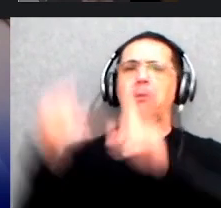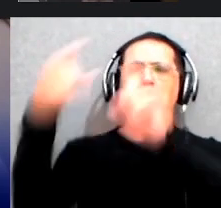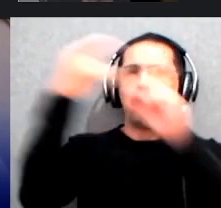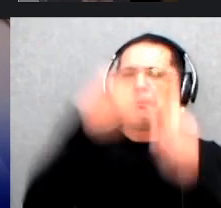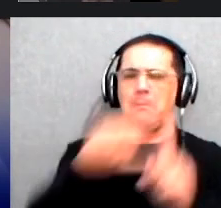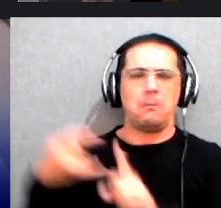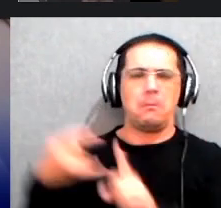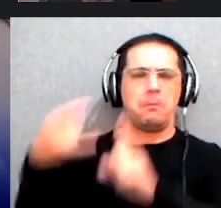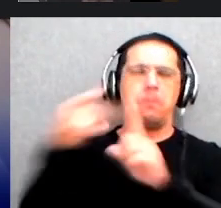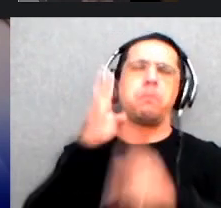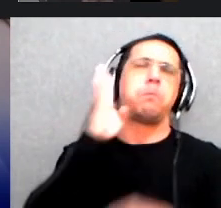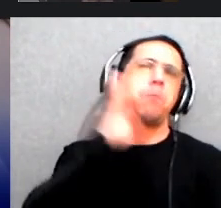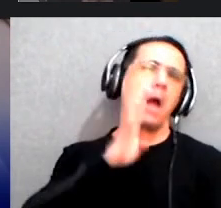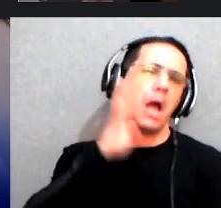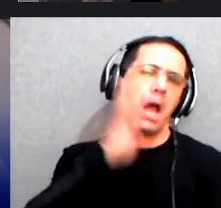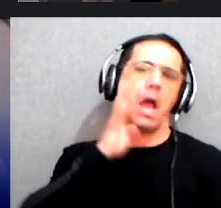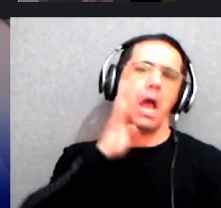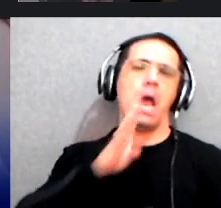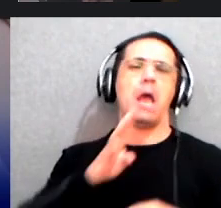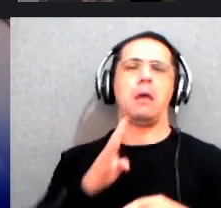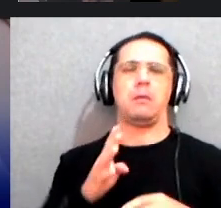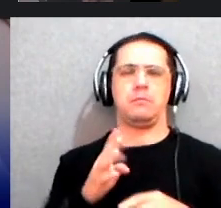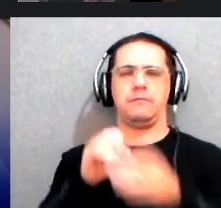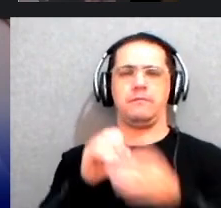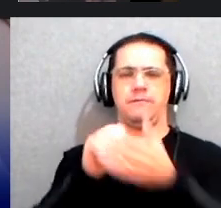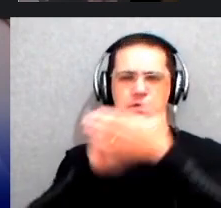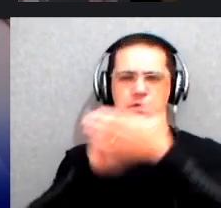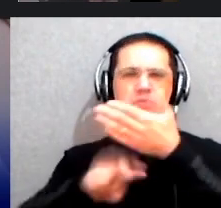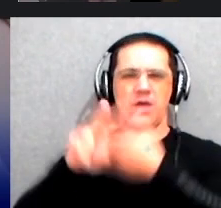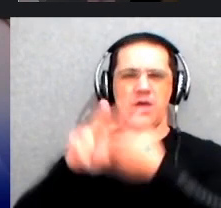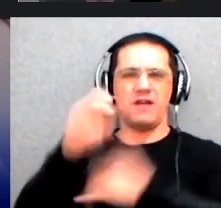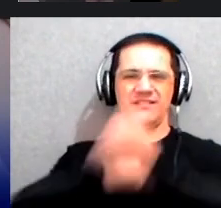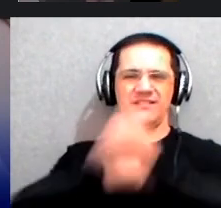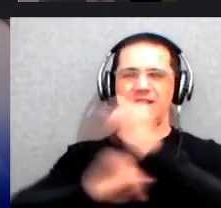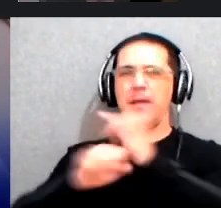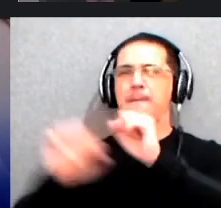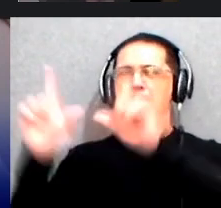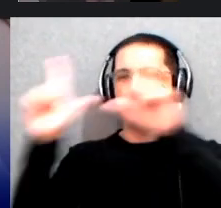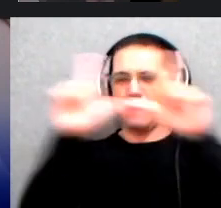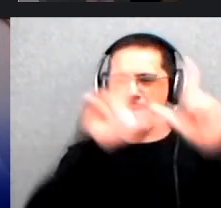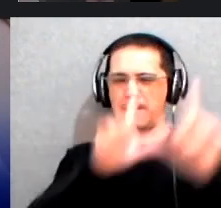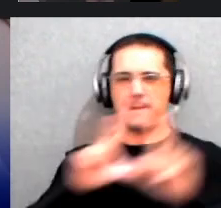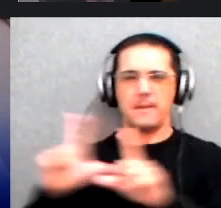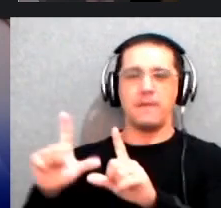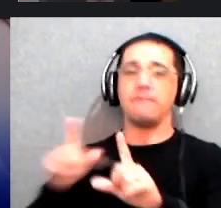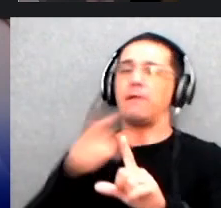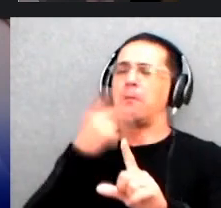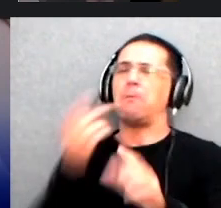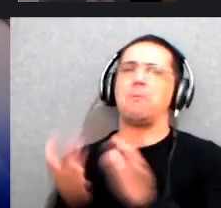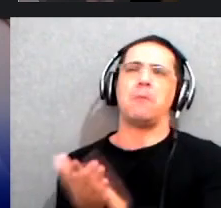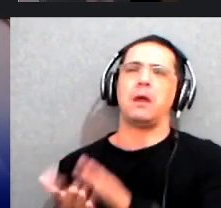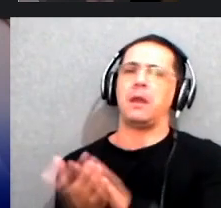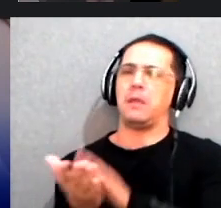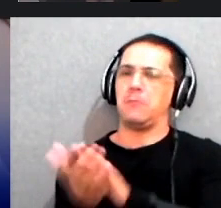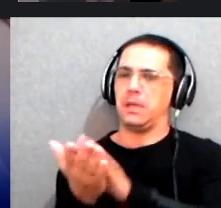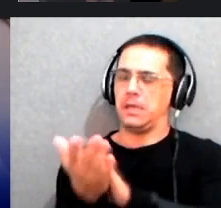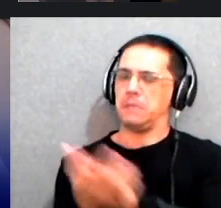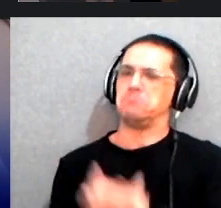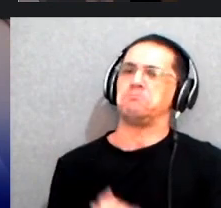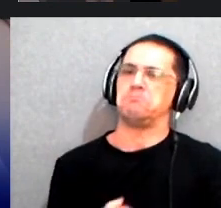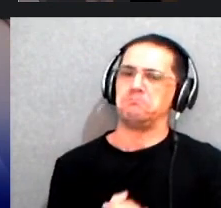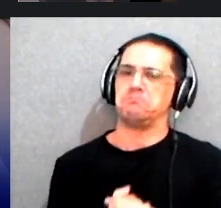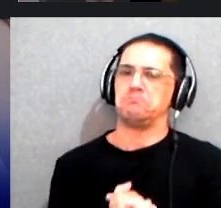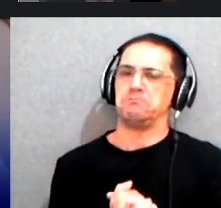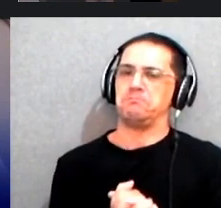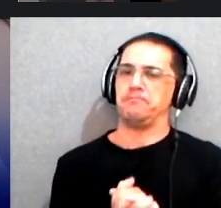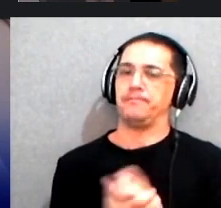trabalhado muito. E o Susskind escreveu um livro em 2019 sobre o futuro da justiça. E aí ele vai trabalhar. Primeira coisa que eu